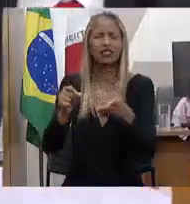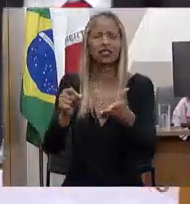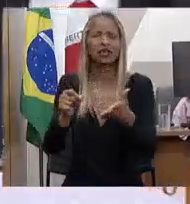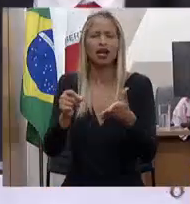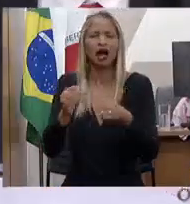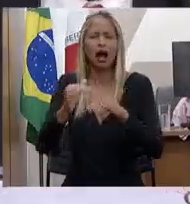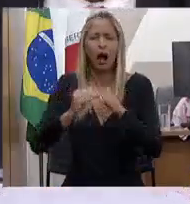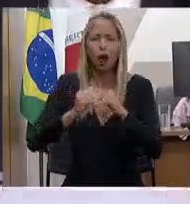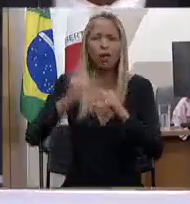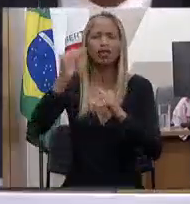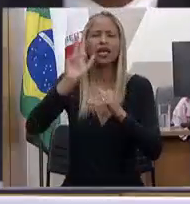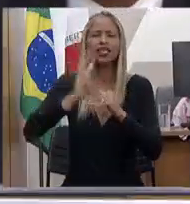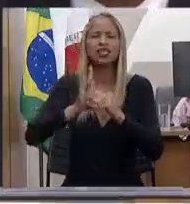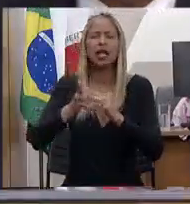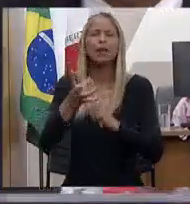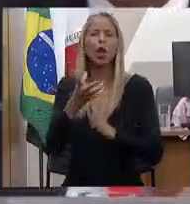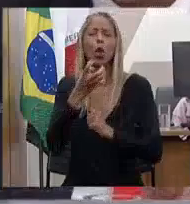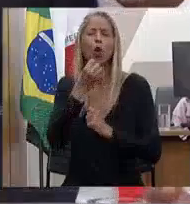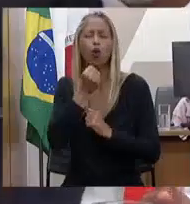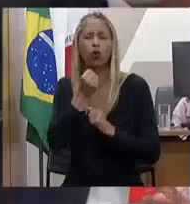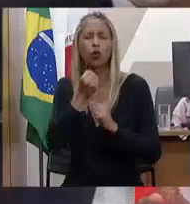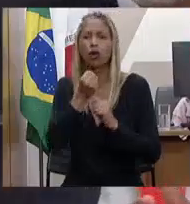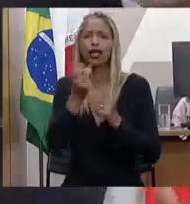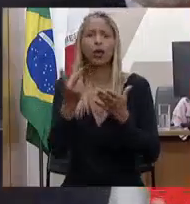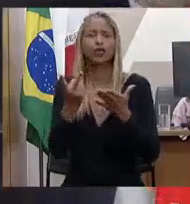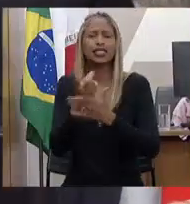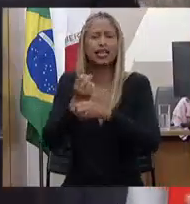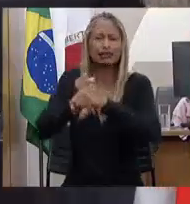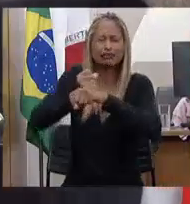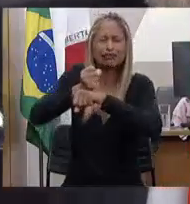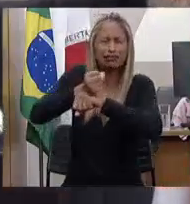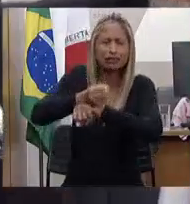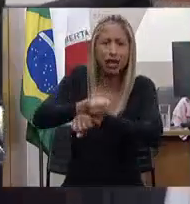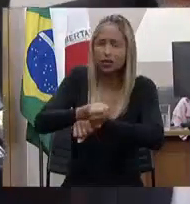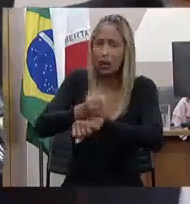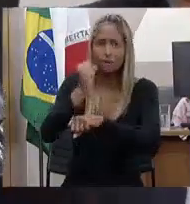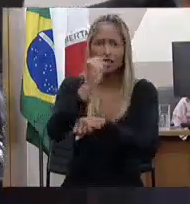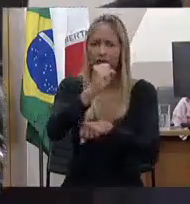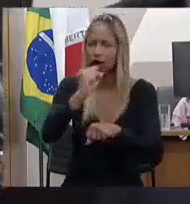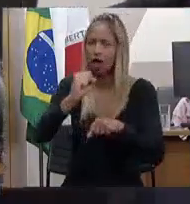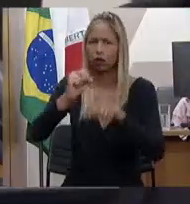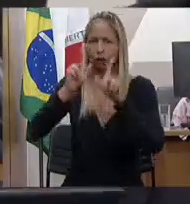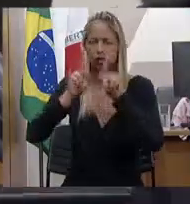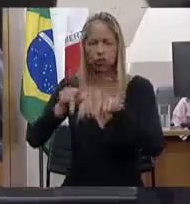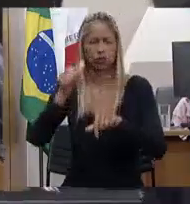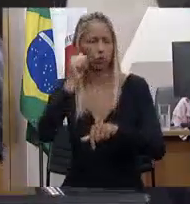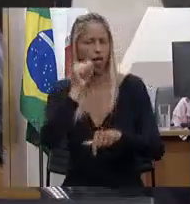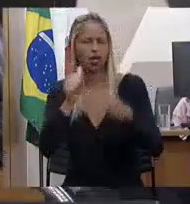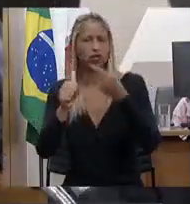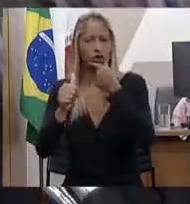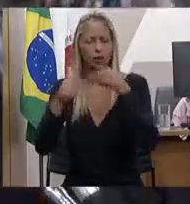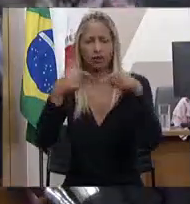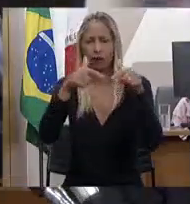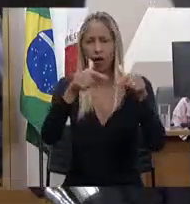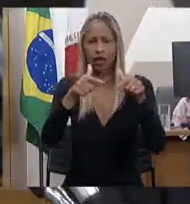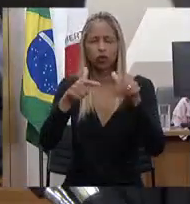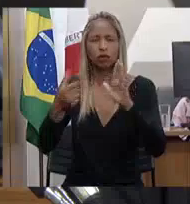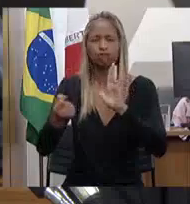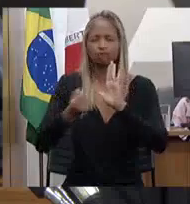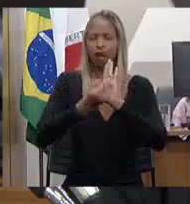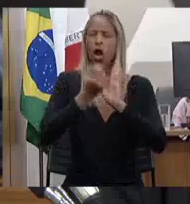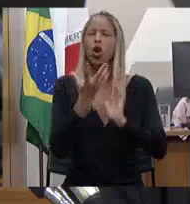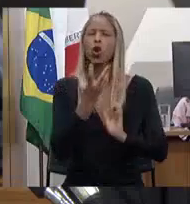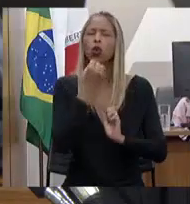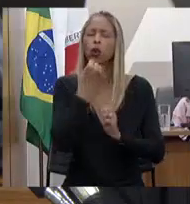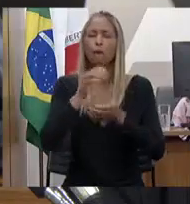aumentando sempre seus lucros matando trabalhadores e trabalhadoras para manter aí suas margens de